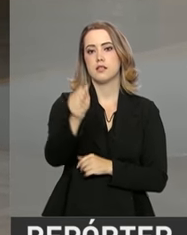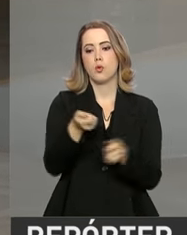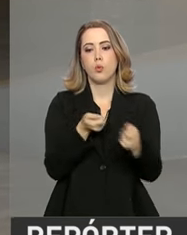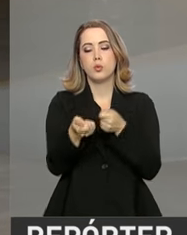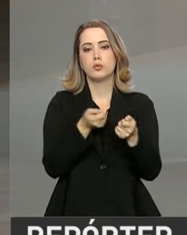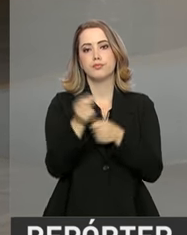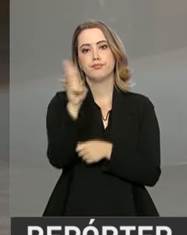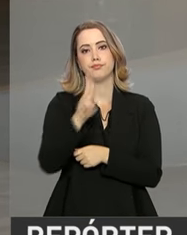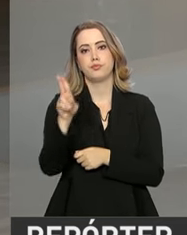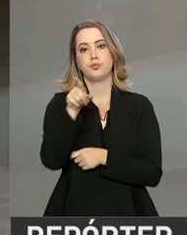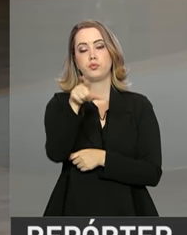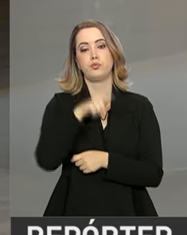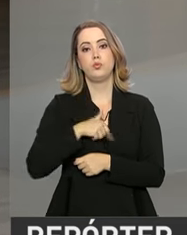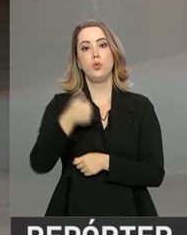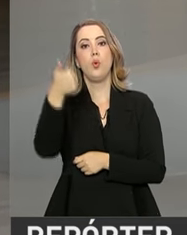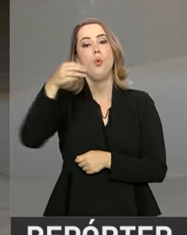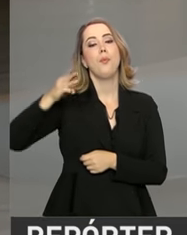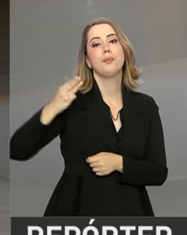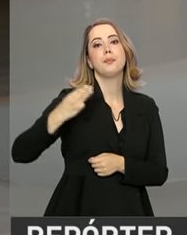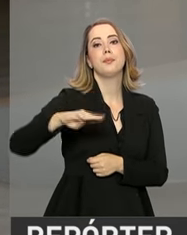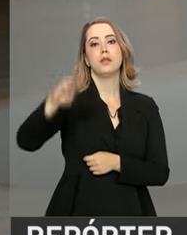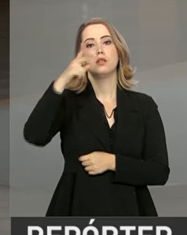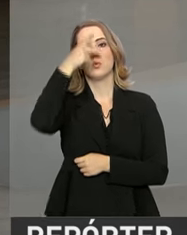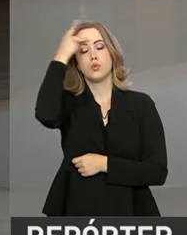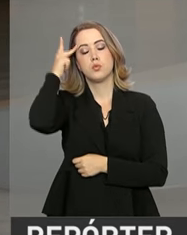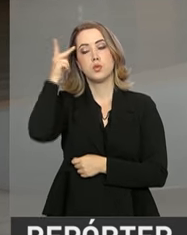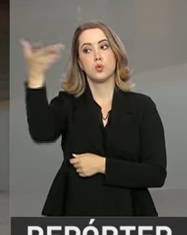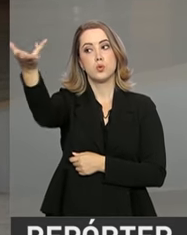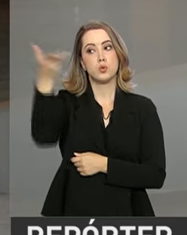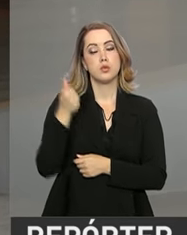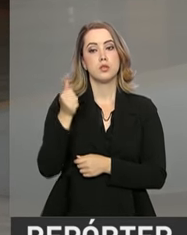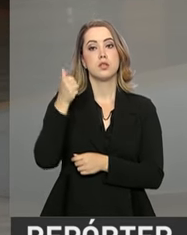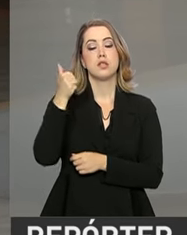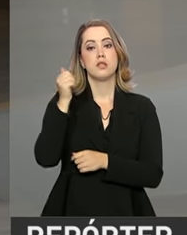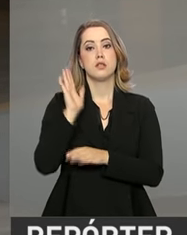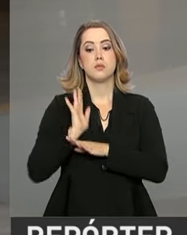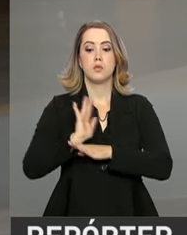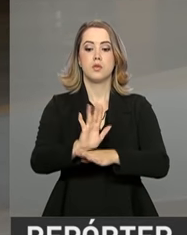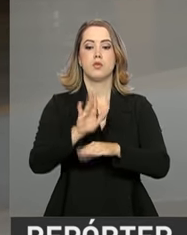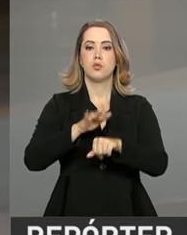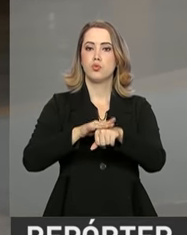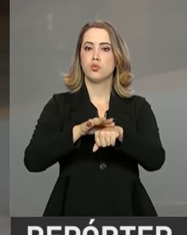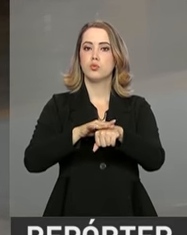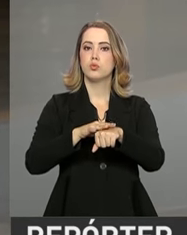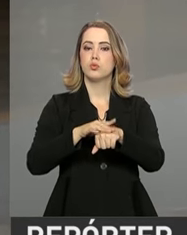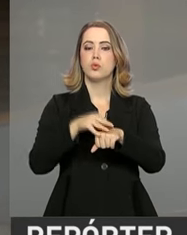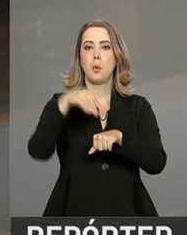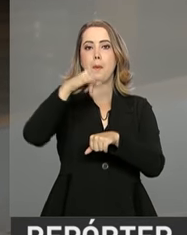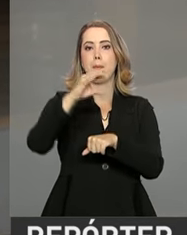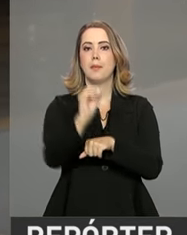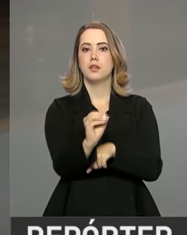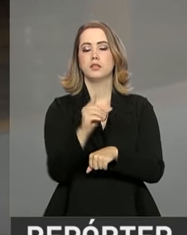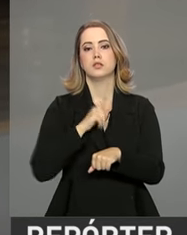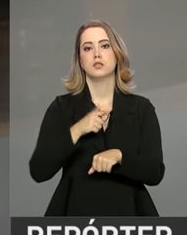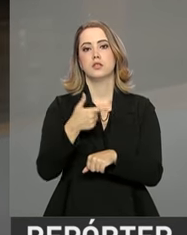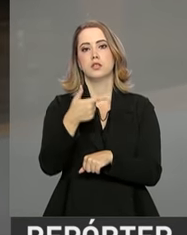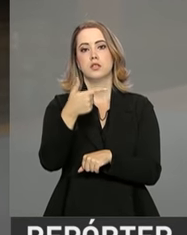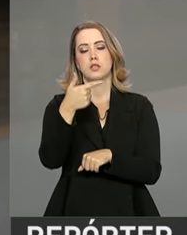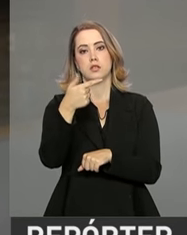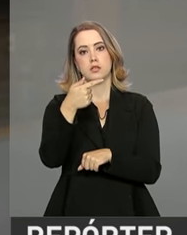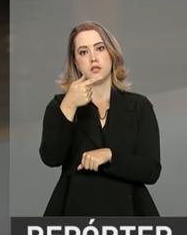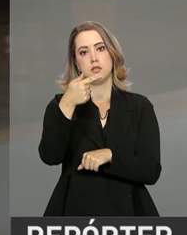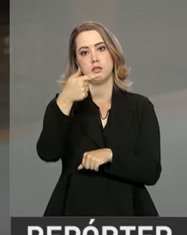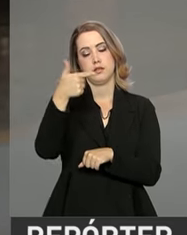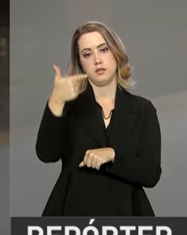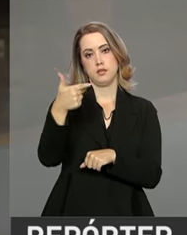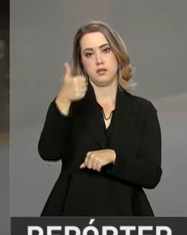dos 1. 600.000 beneficiários que receberam o auxílio doença em maio do ano passado 71.000 tinham indícios